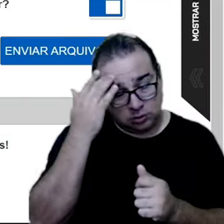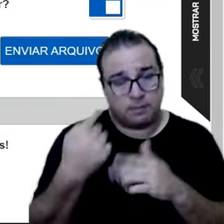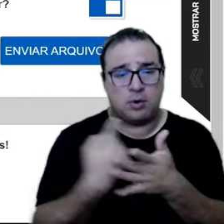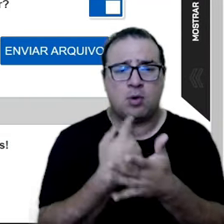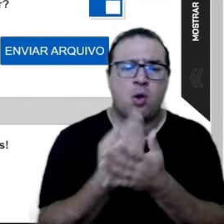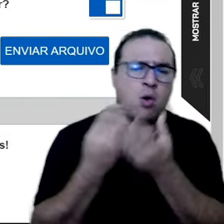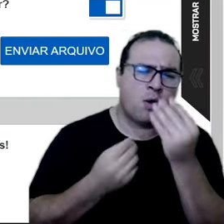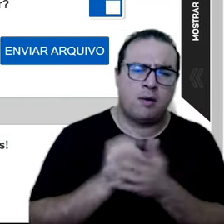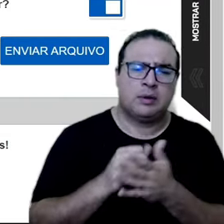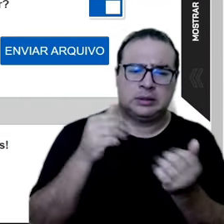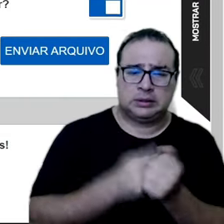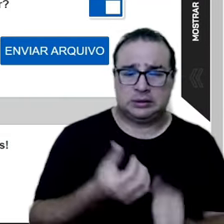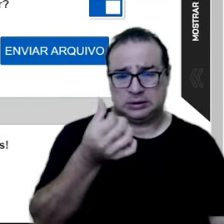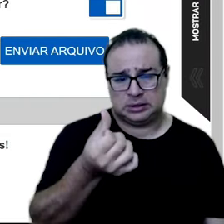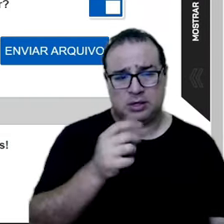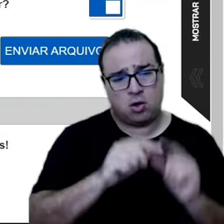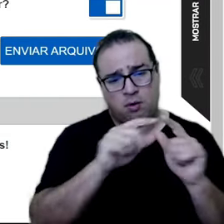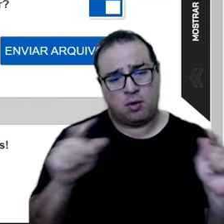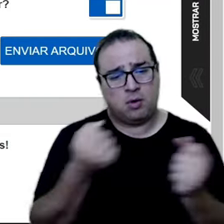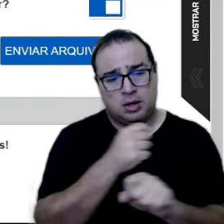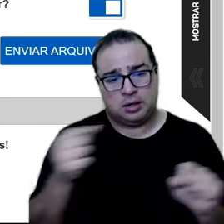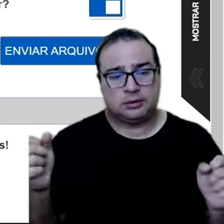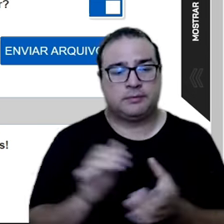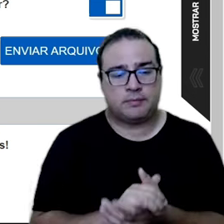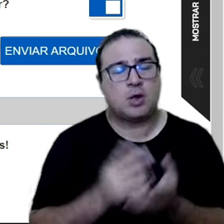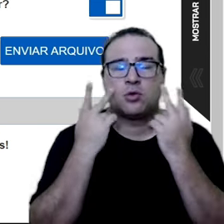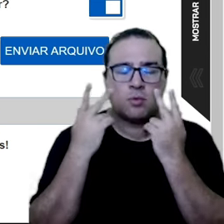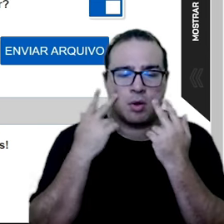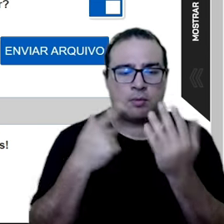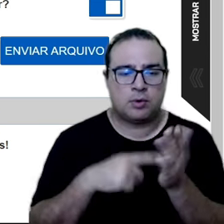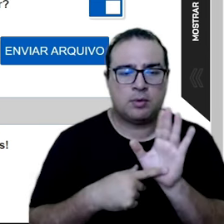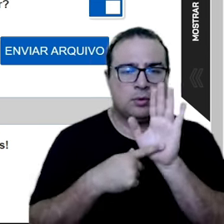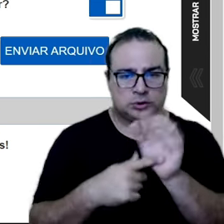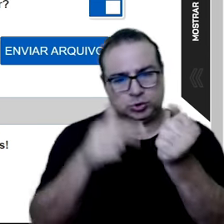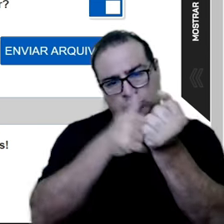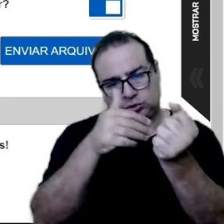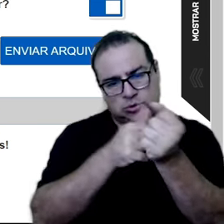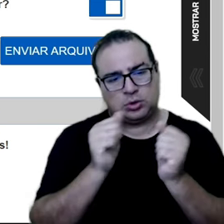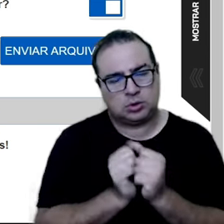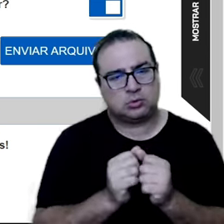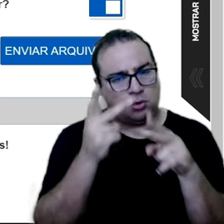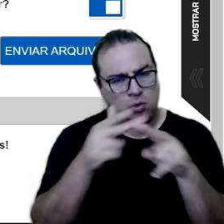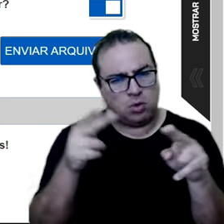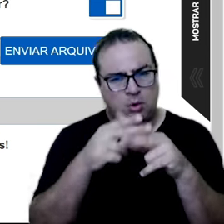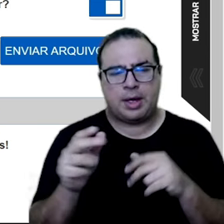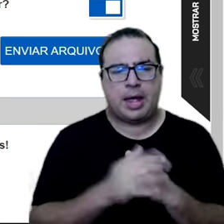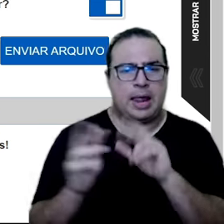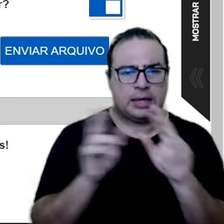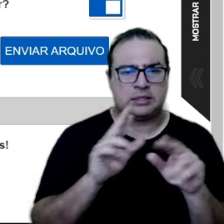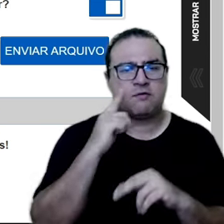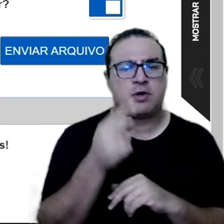até perguntou Poxa mas minha senha tem seis dígitos ó o camião que ficou aqui que que é isso né É normal é só para né e ocultar qualquer